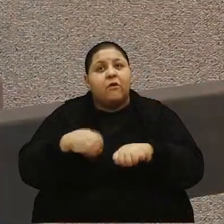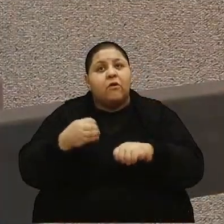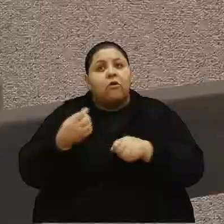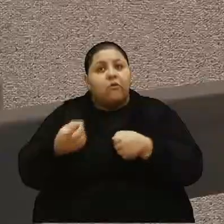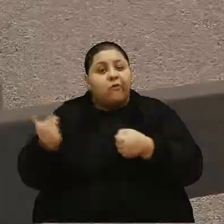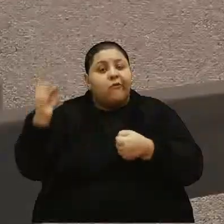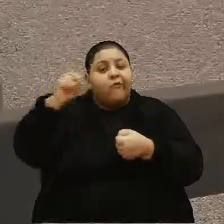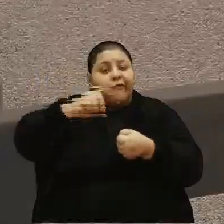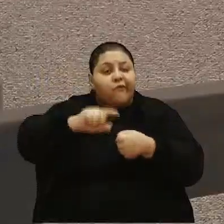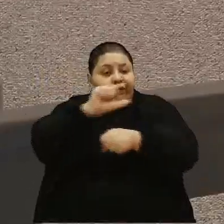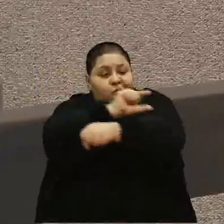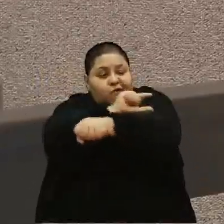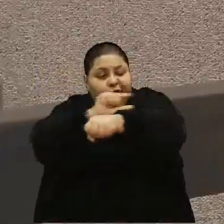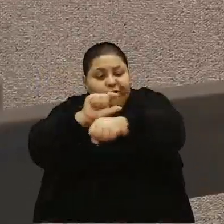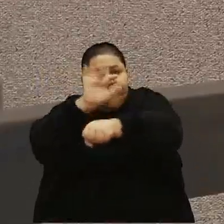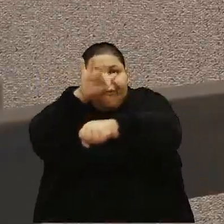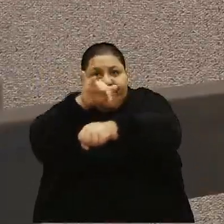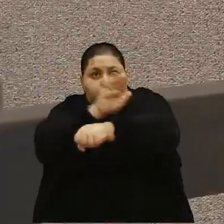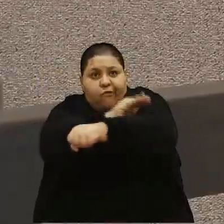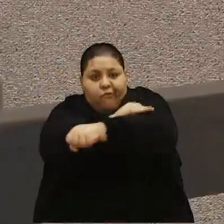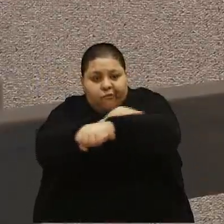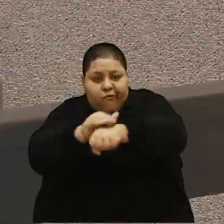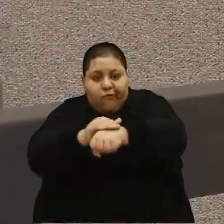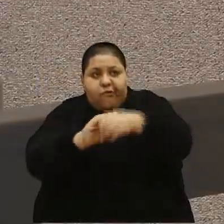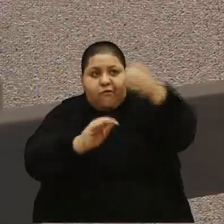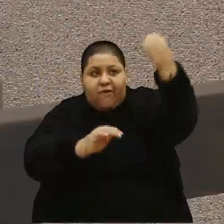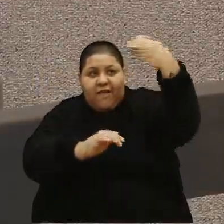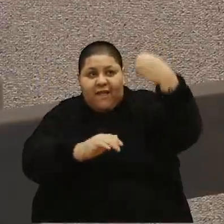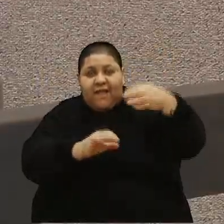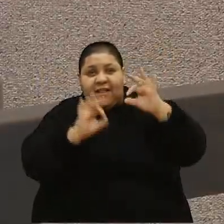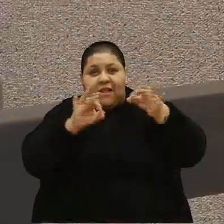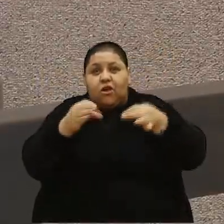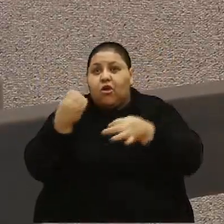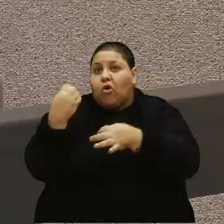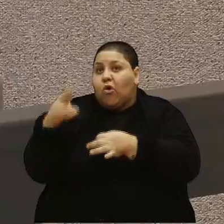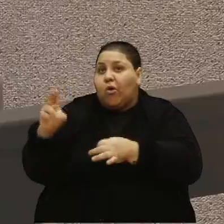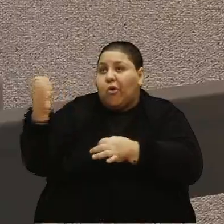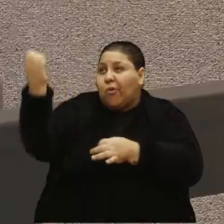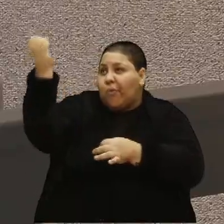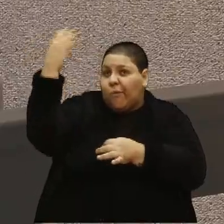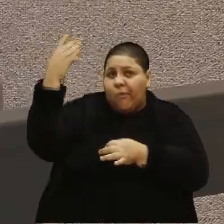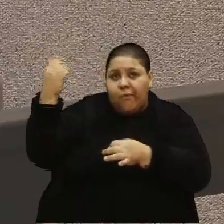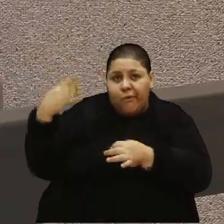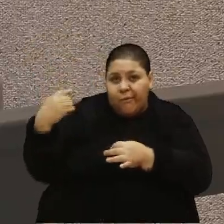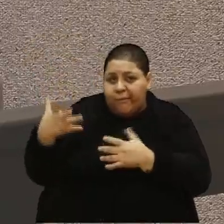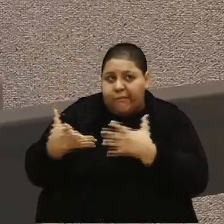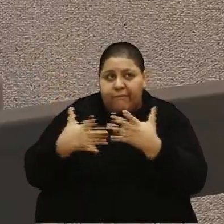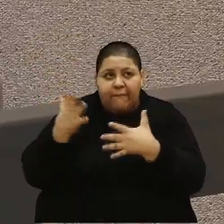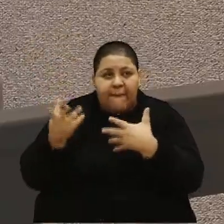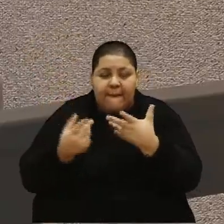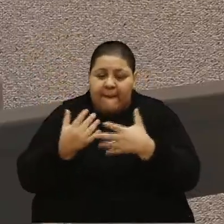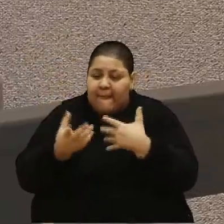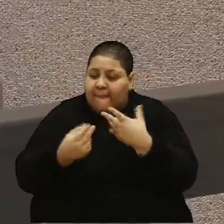a camada final e fazer a sinalização definitiva, ou uma sinalização, né,